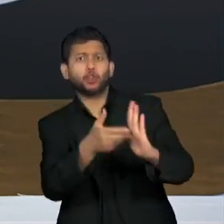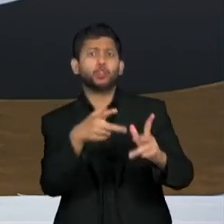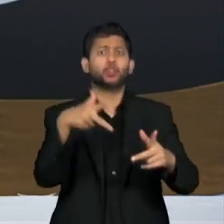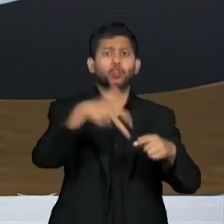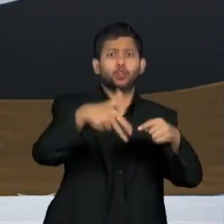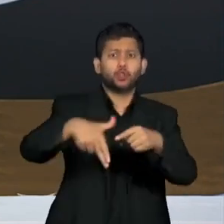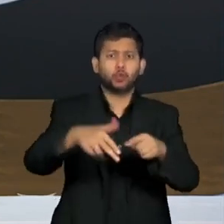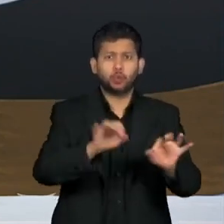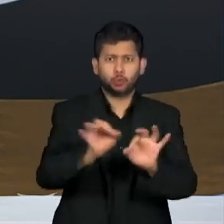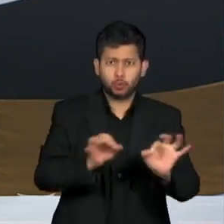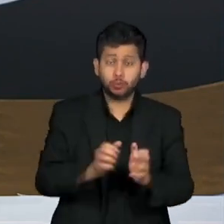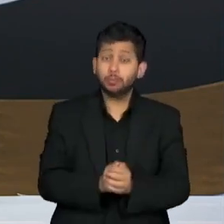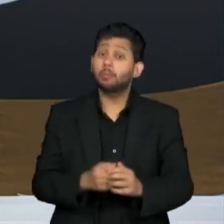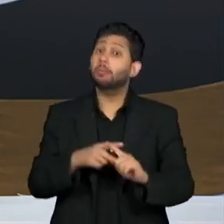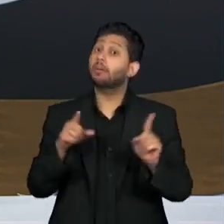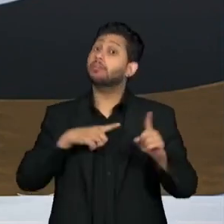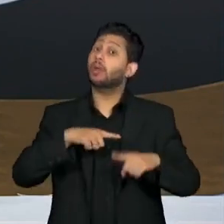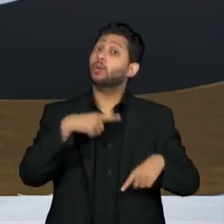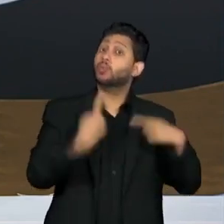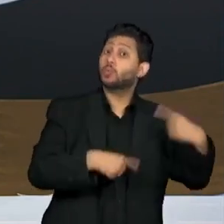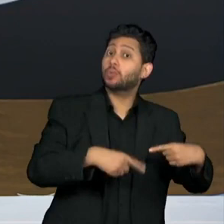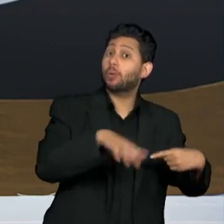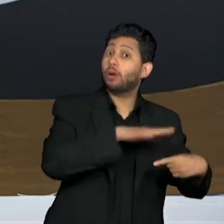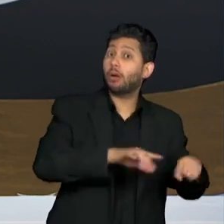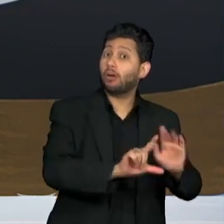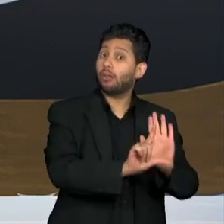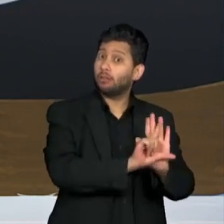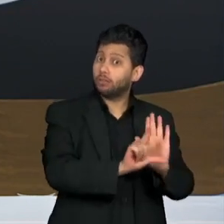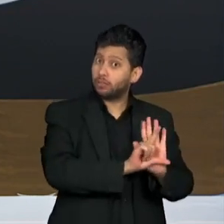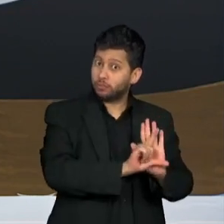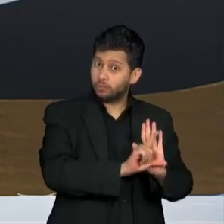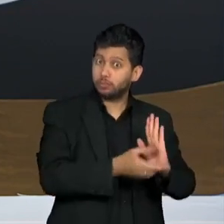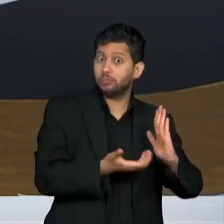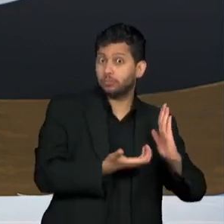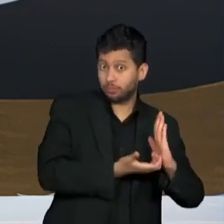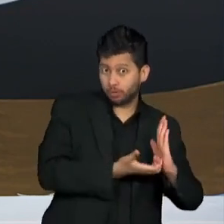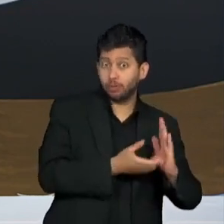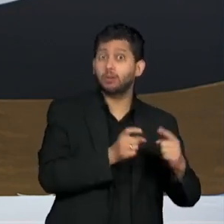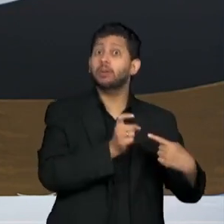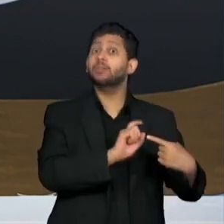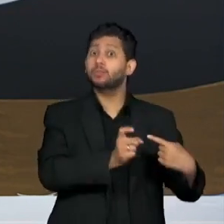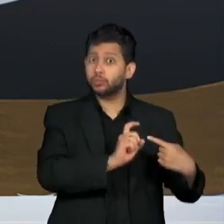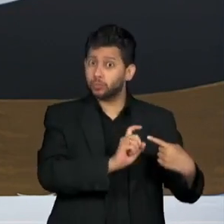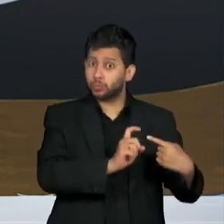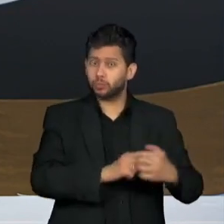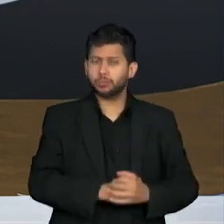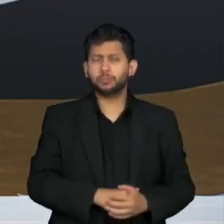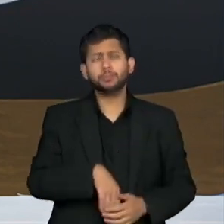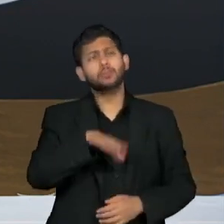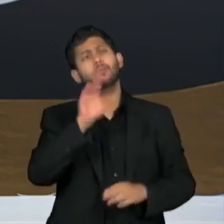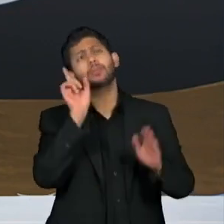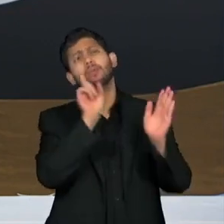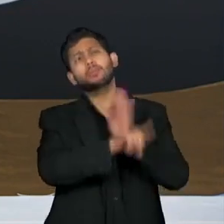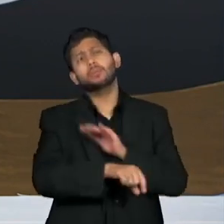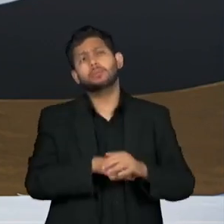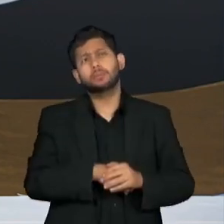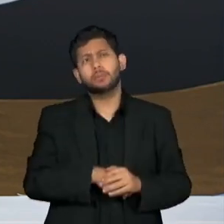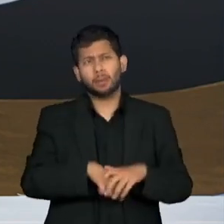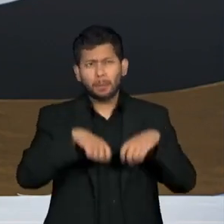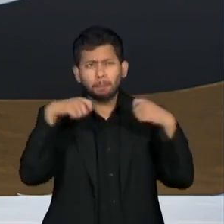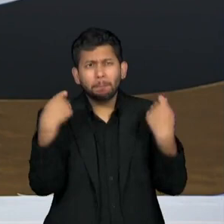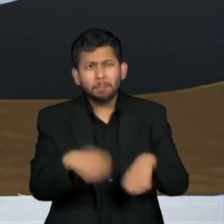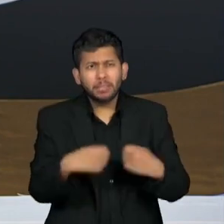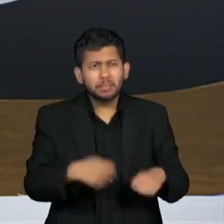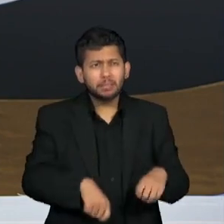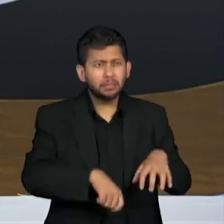tem discussões sendo travadas no campo do Legislativo e do Executivo. No seu entendimento, precisa de todo